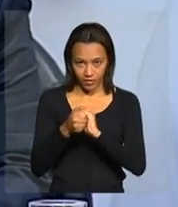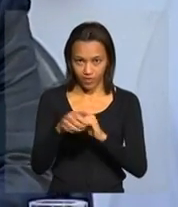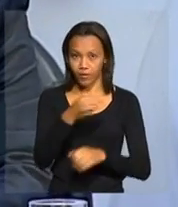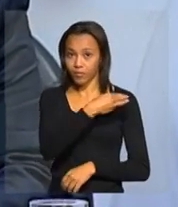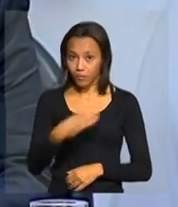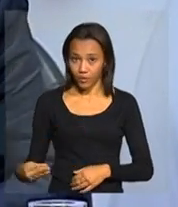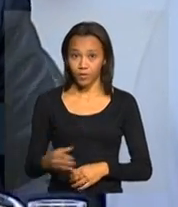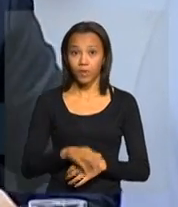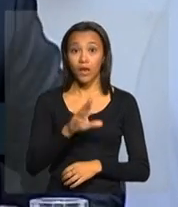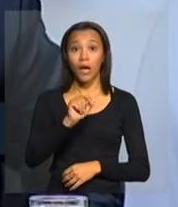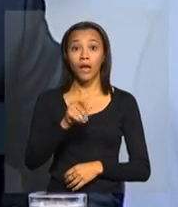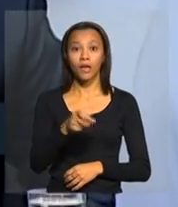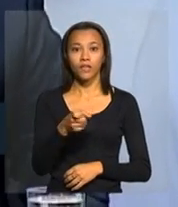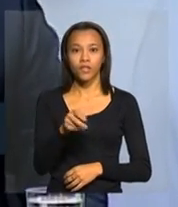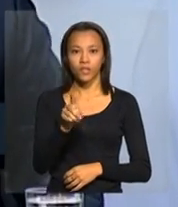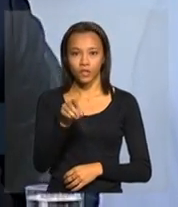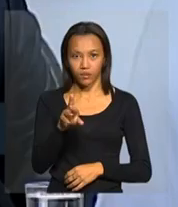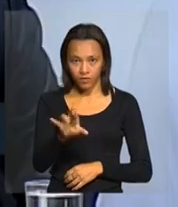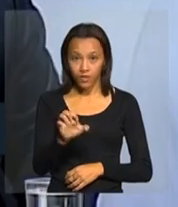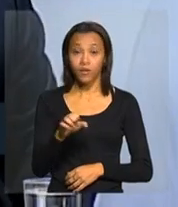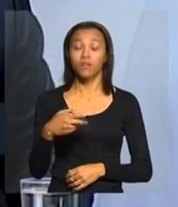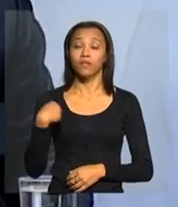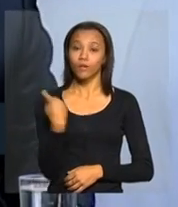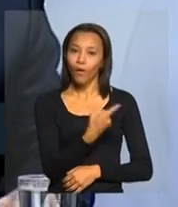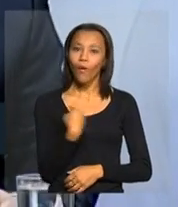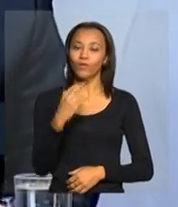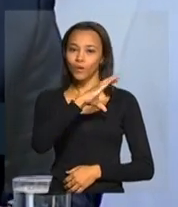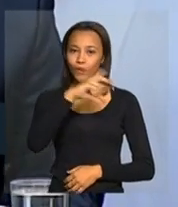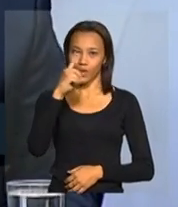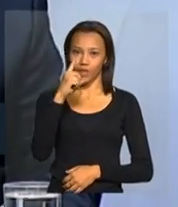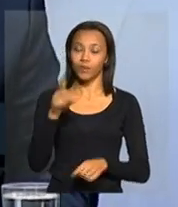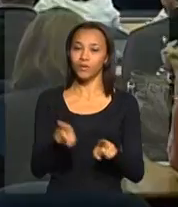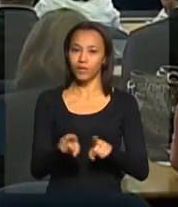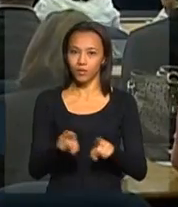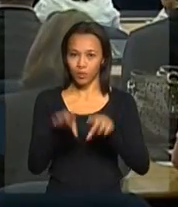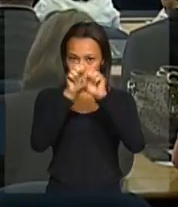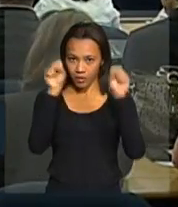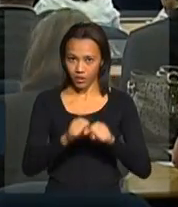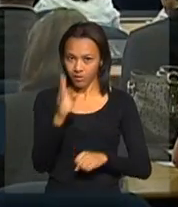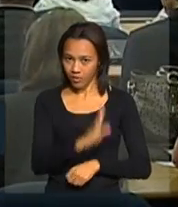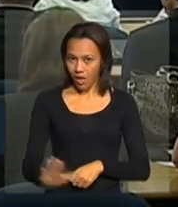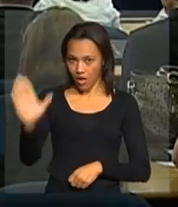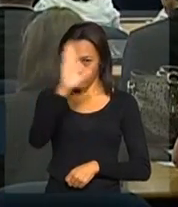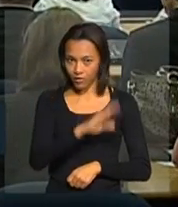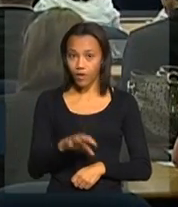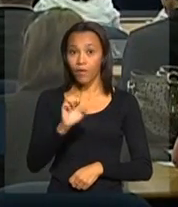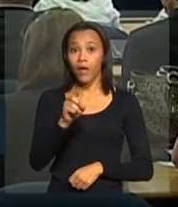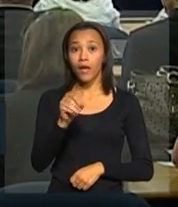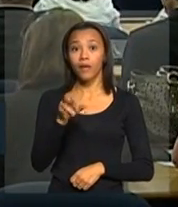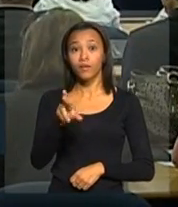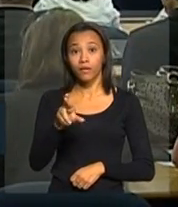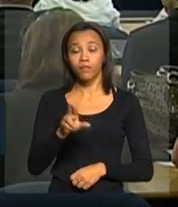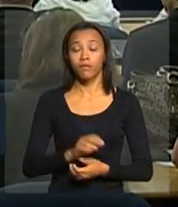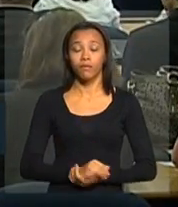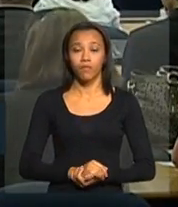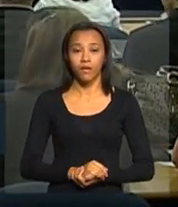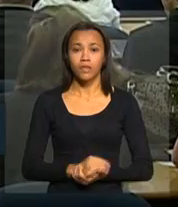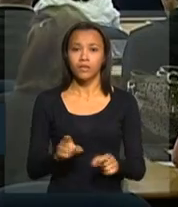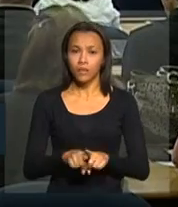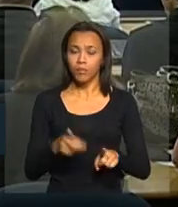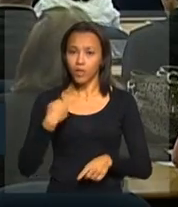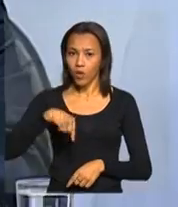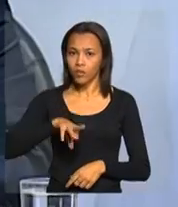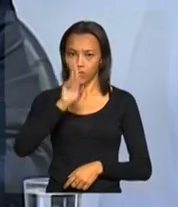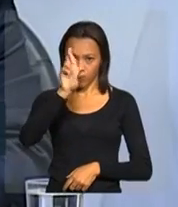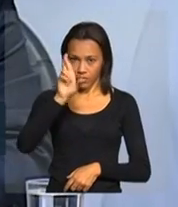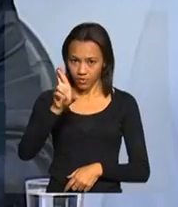Padilha, nosso coordenador do Sistema Nacional de Transplantes, Dr. Éder Murari, nosso